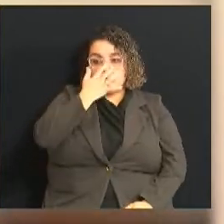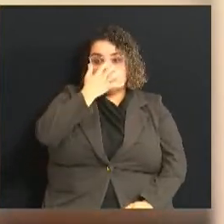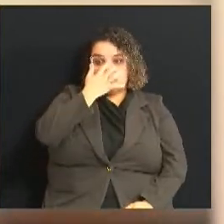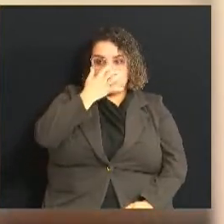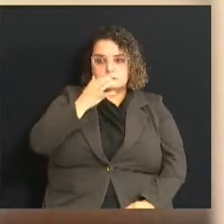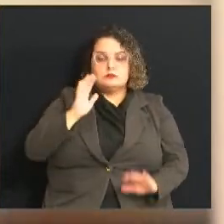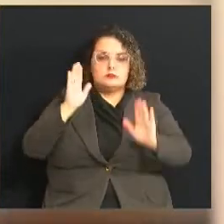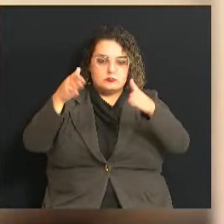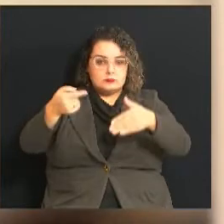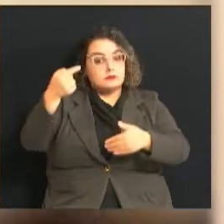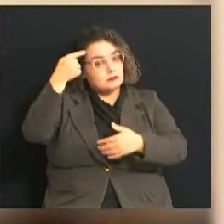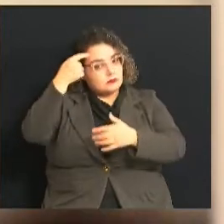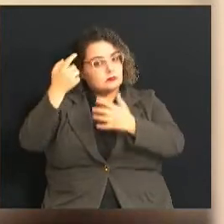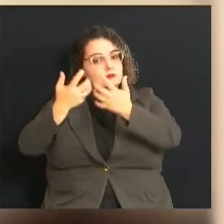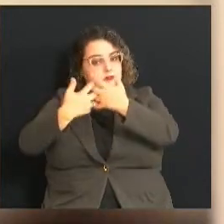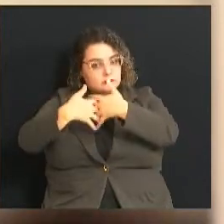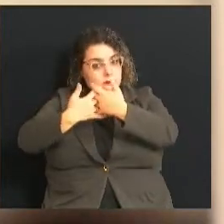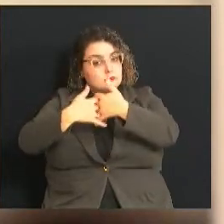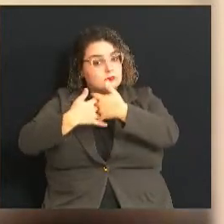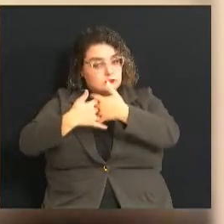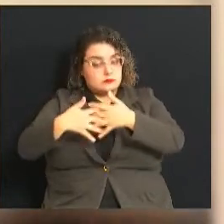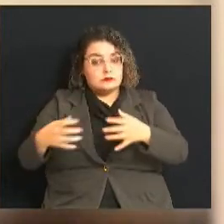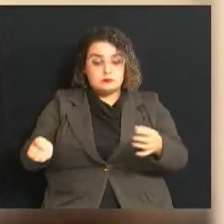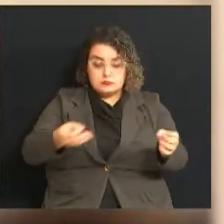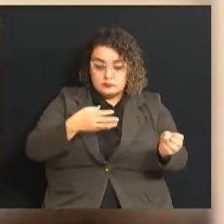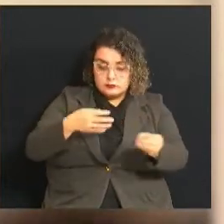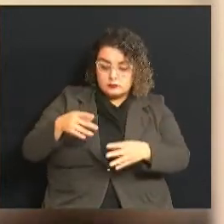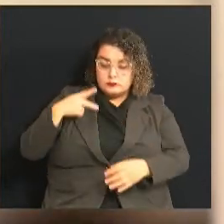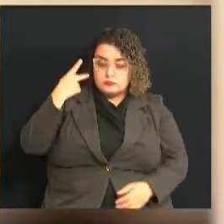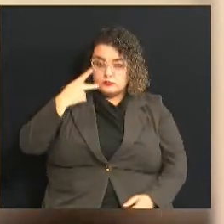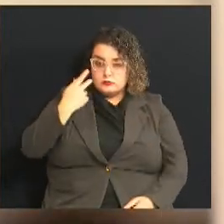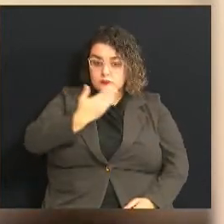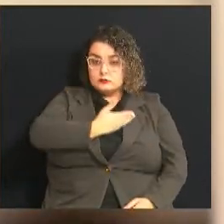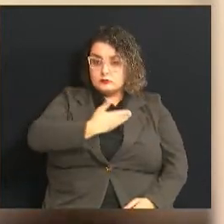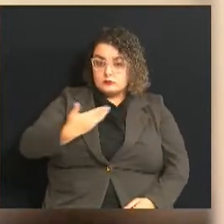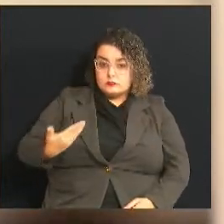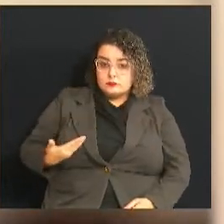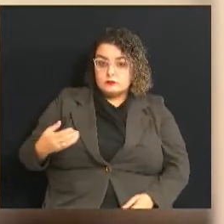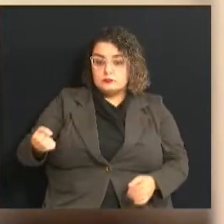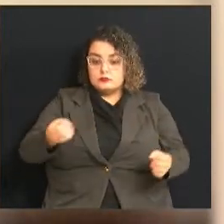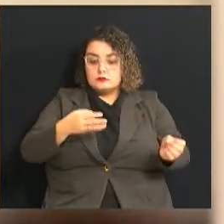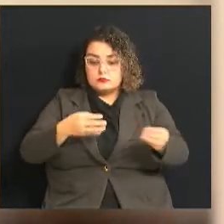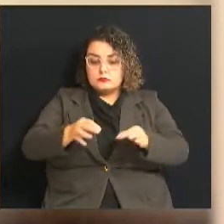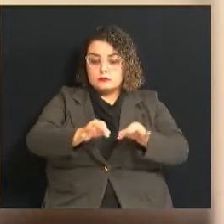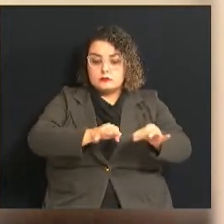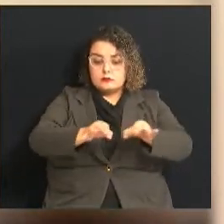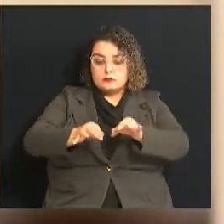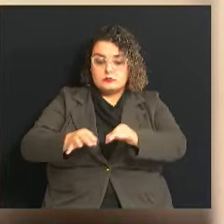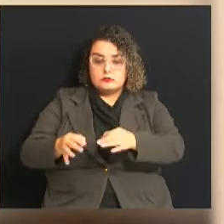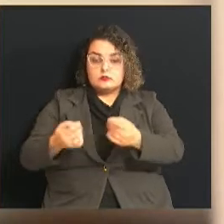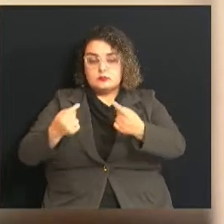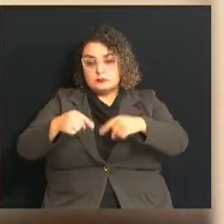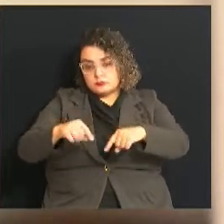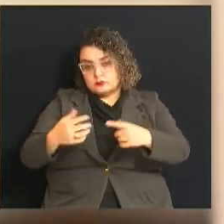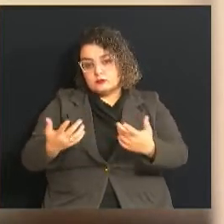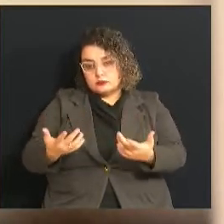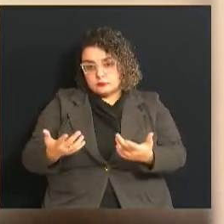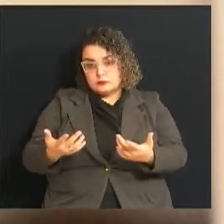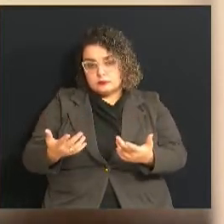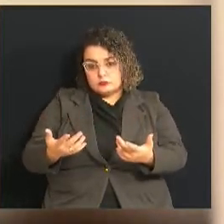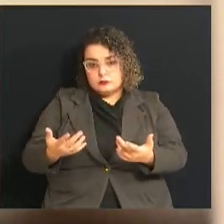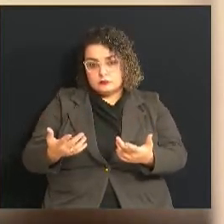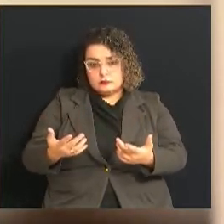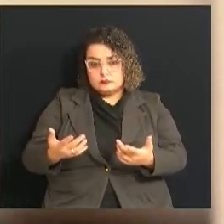para pensarmos, né, novas políticas, novos programas de combate aos